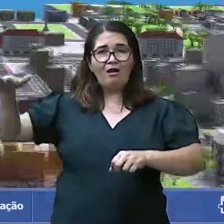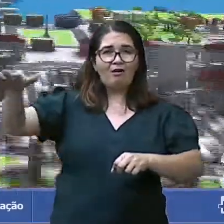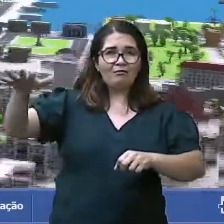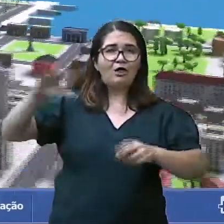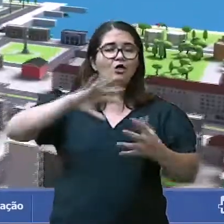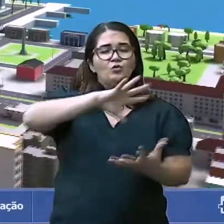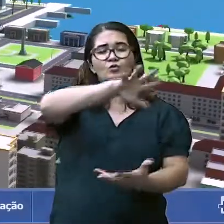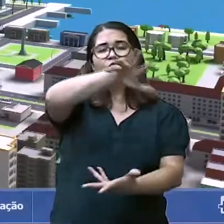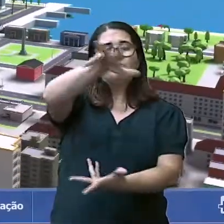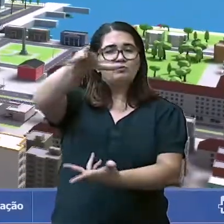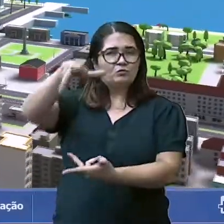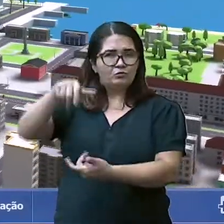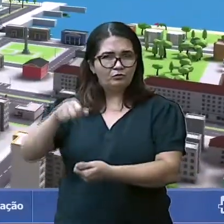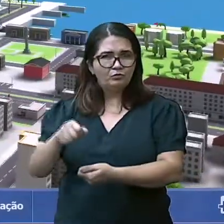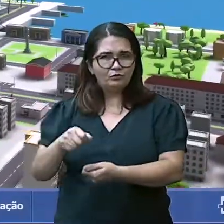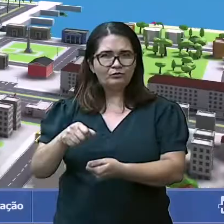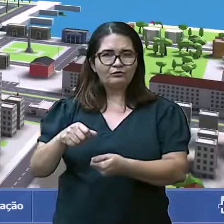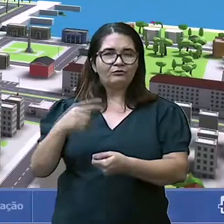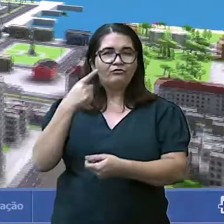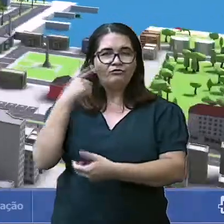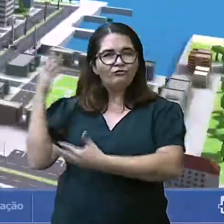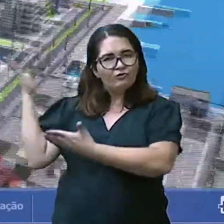uma metrópole. E